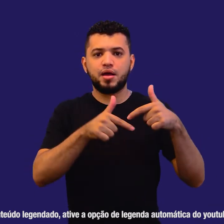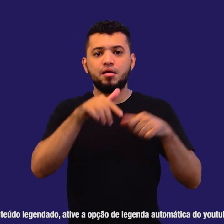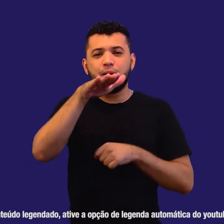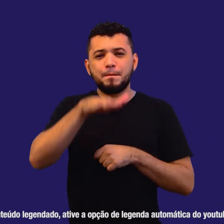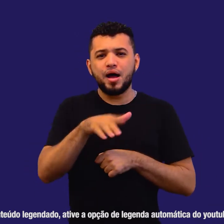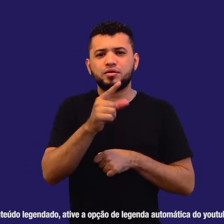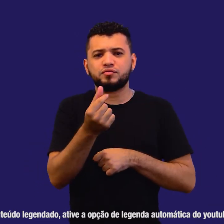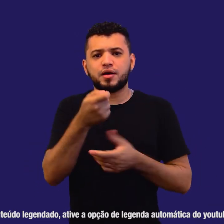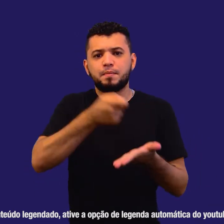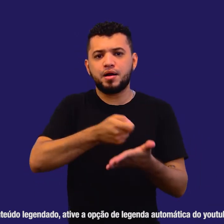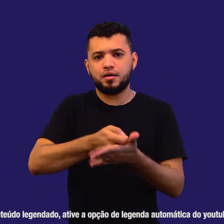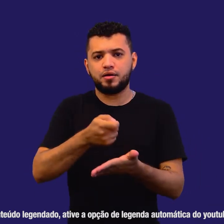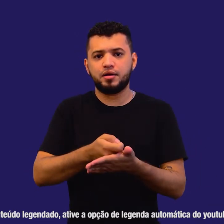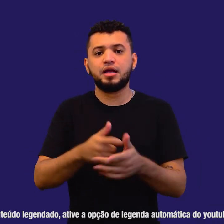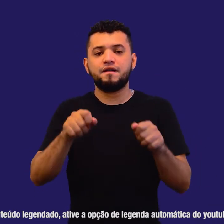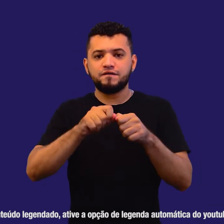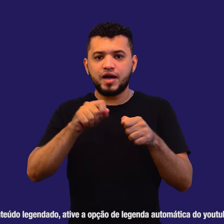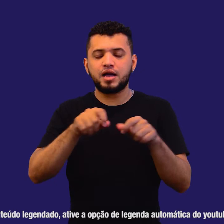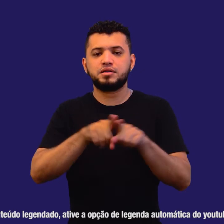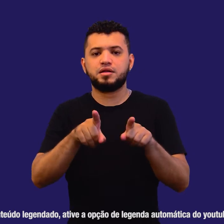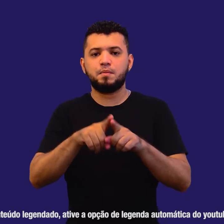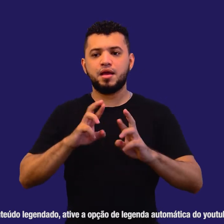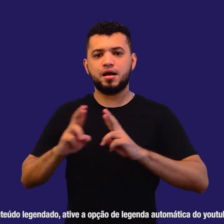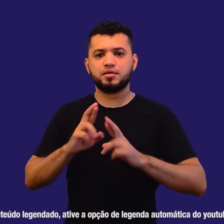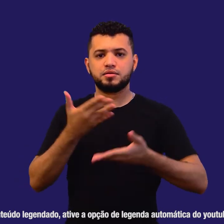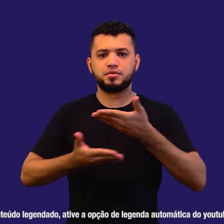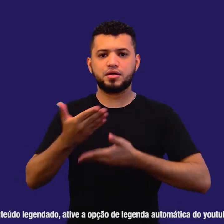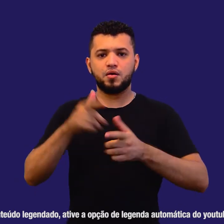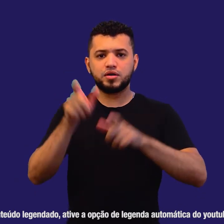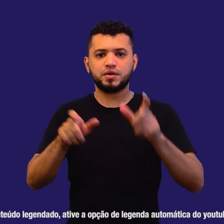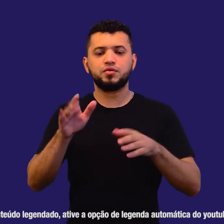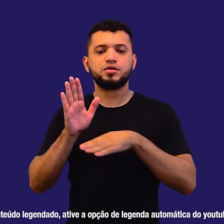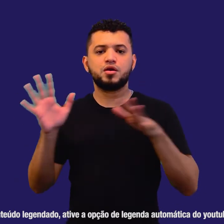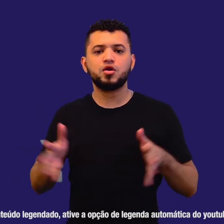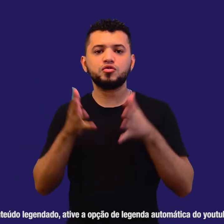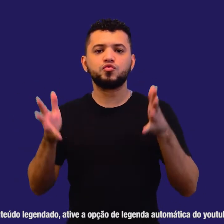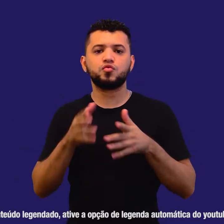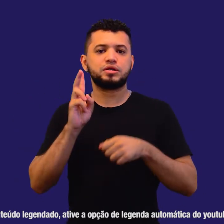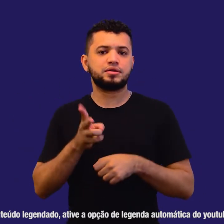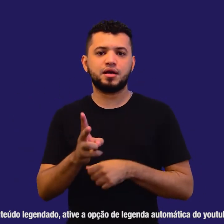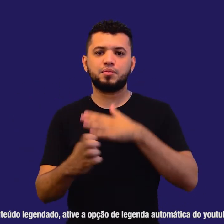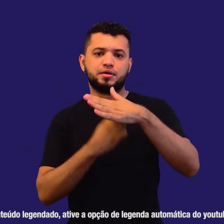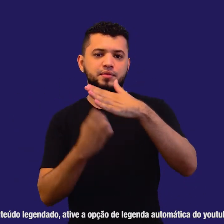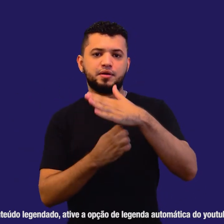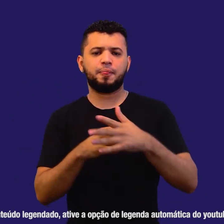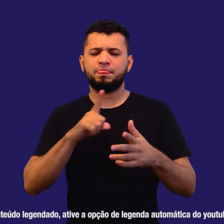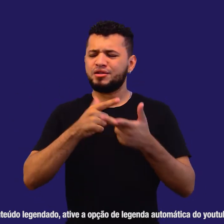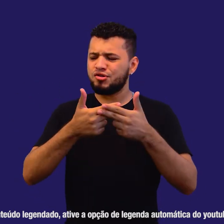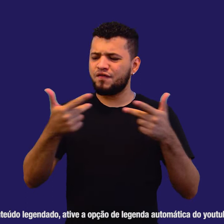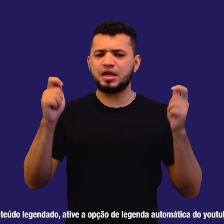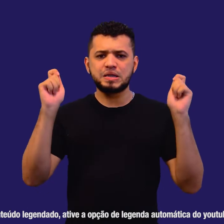e proporcionam esse network e conexões que podem contribuir para o negócio. Enfim, são várias iniciativas, são